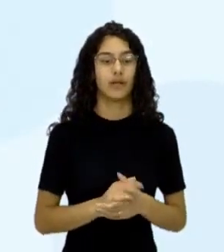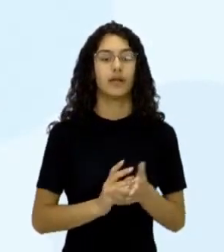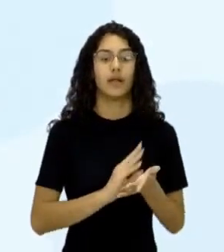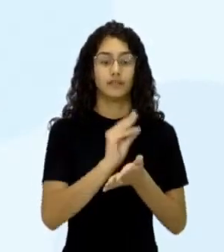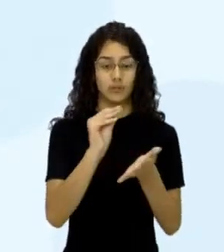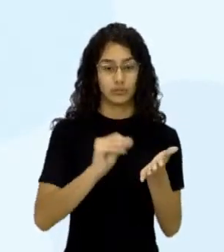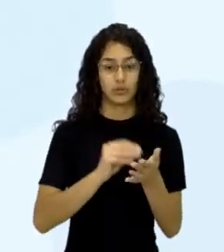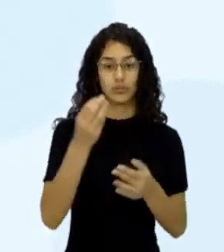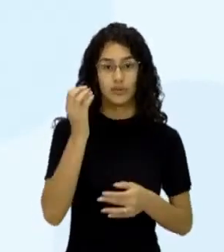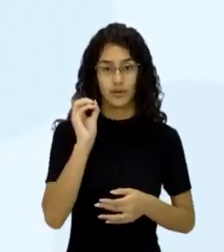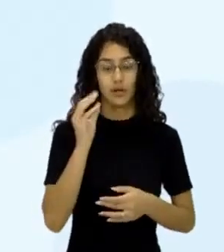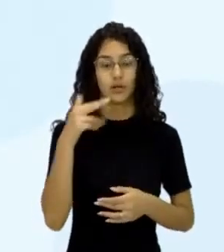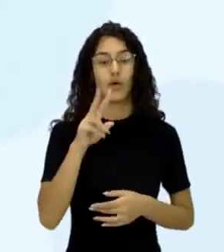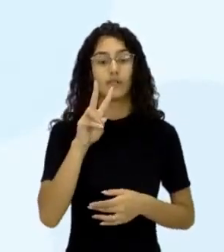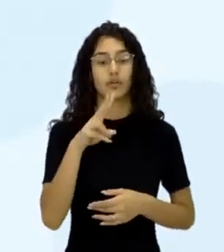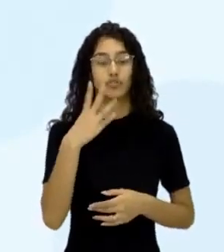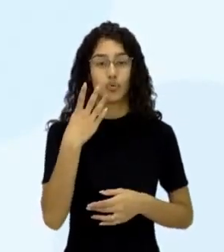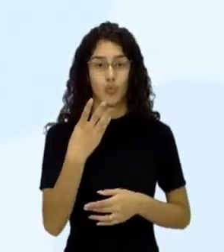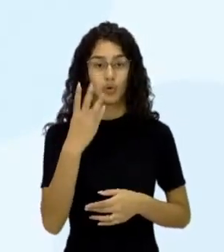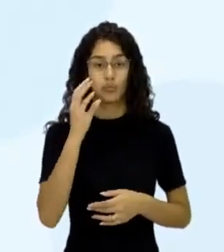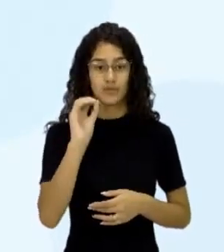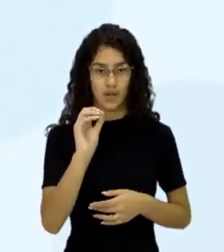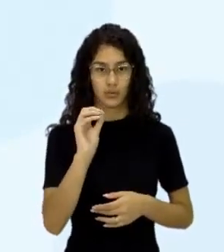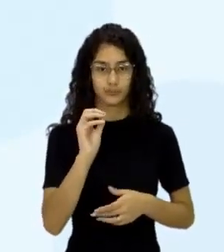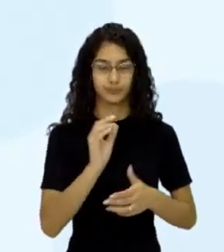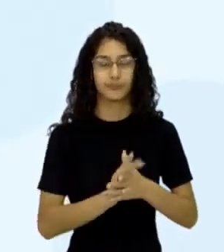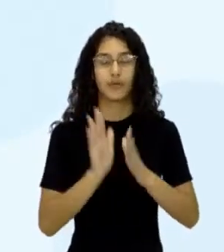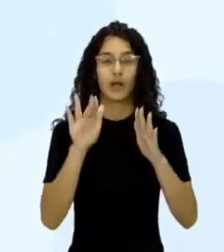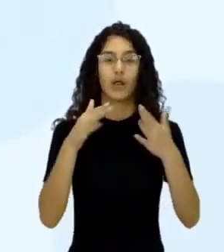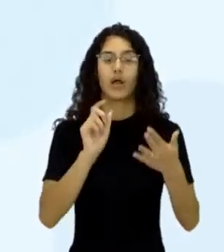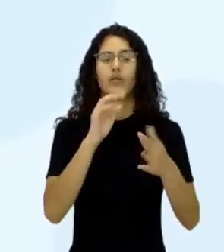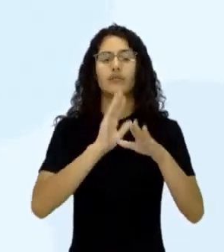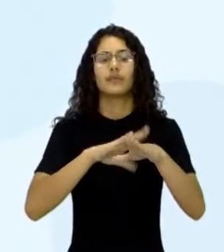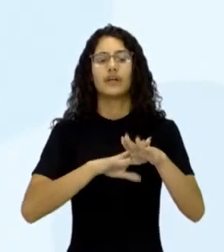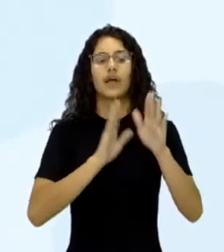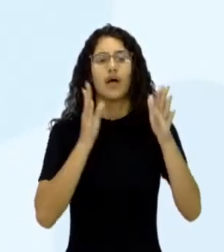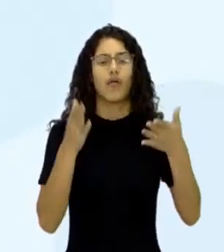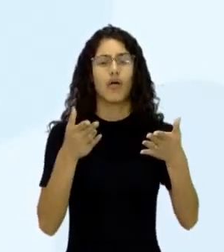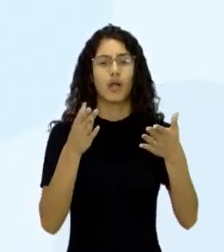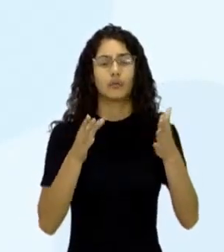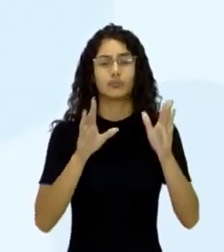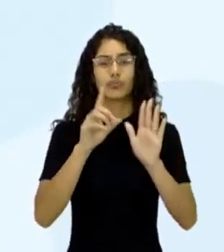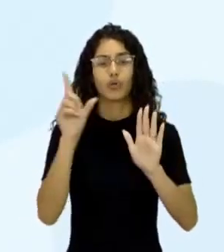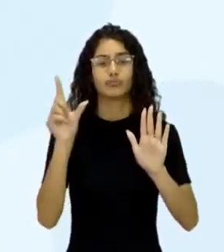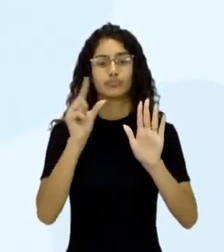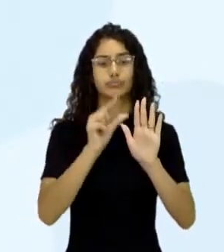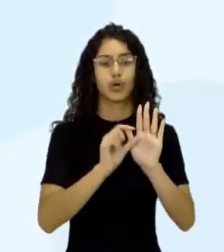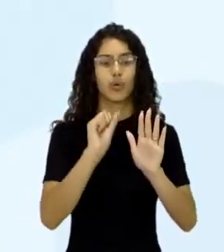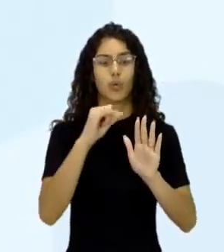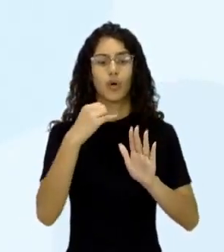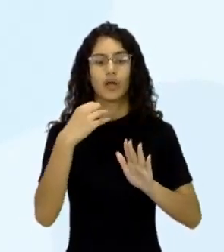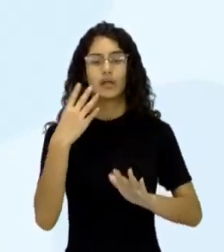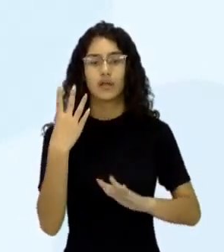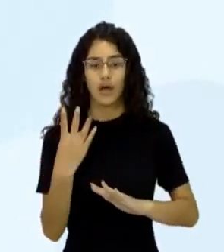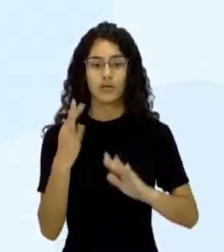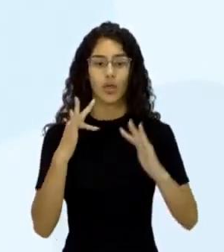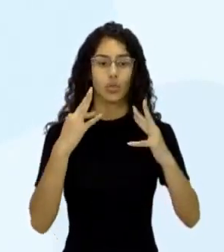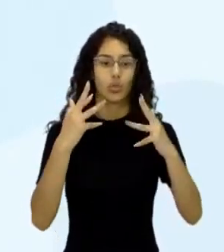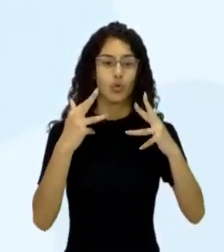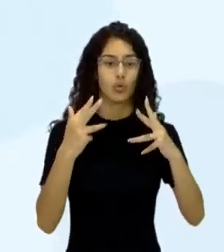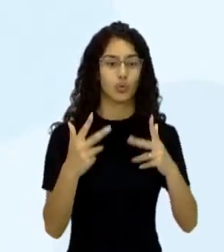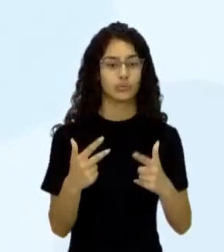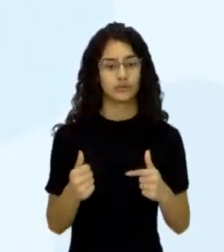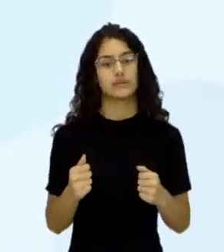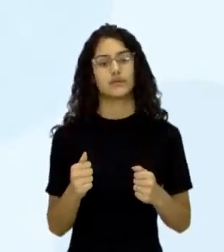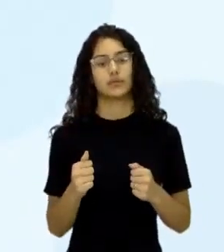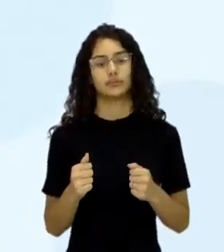aqui, tá? Então, são 24 zeros, tá, pessoal? Então, o que eu faço, ó? Eu reduzi quantas casas? Todas estas,